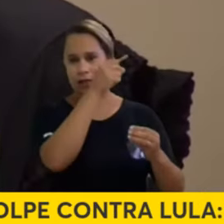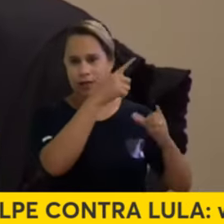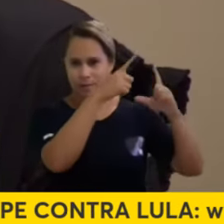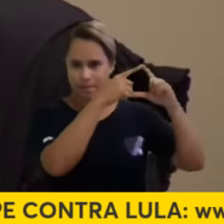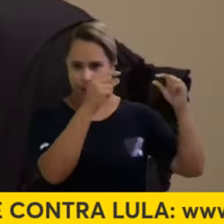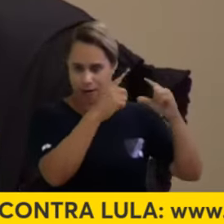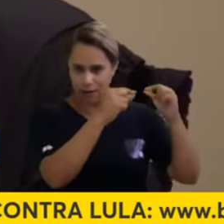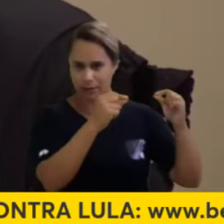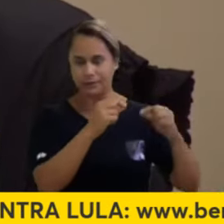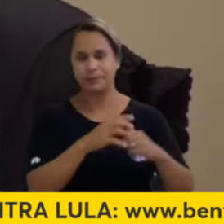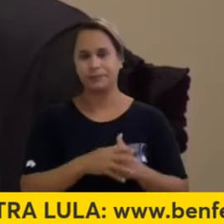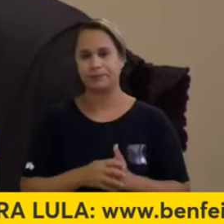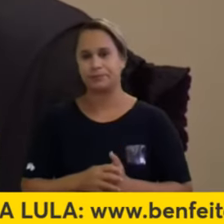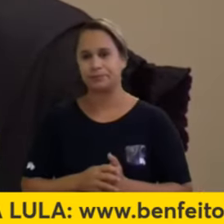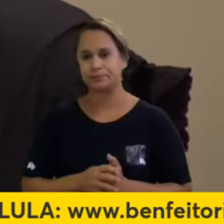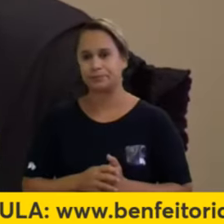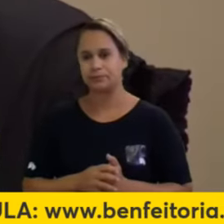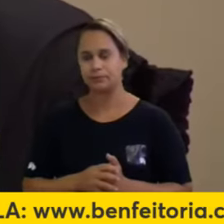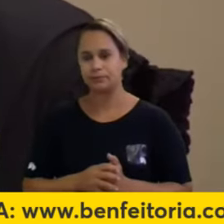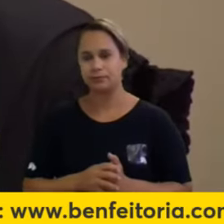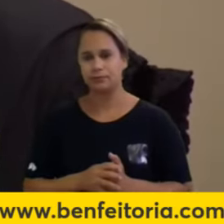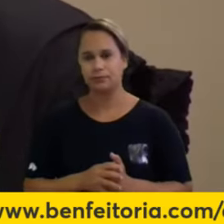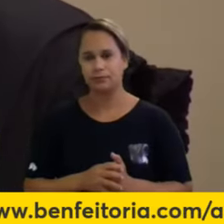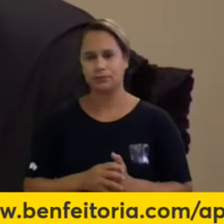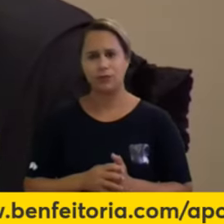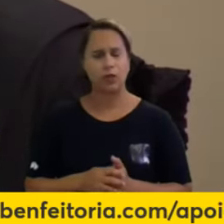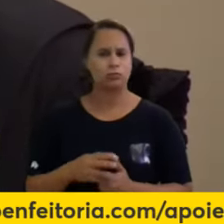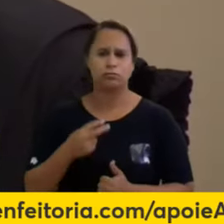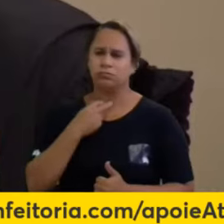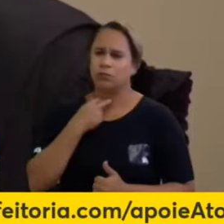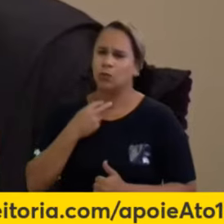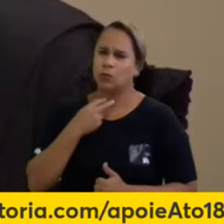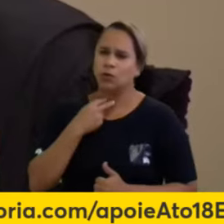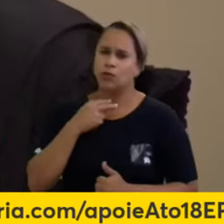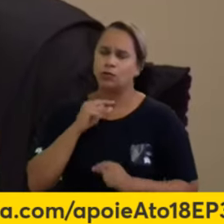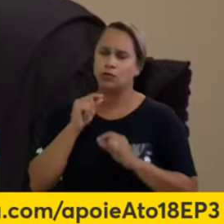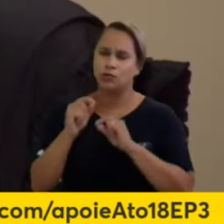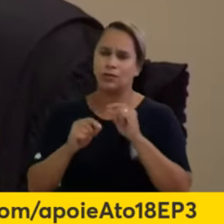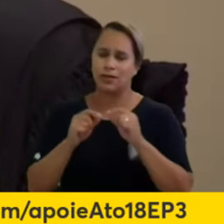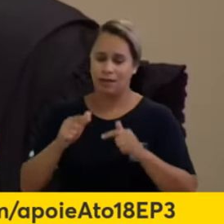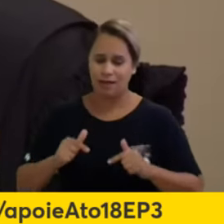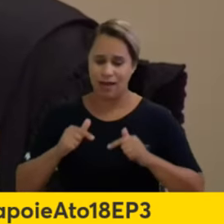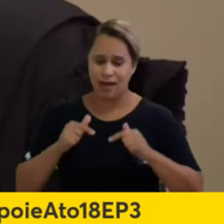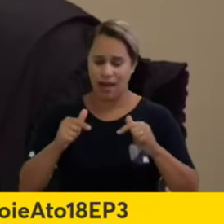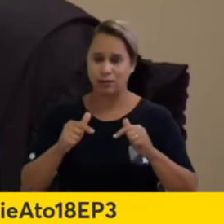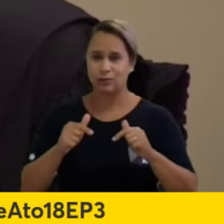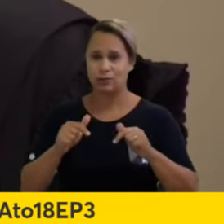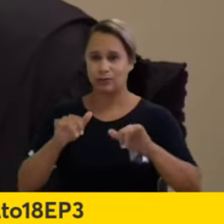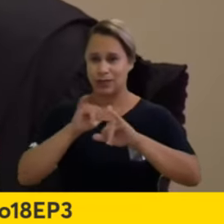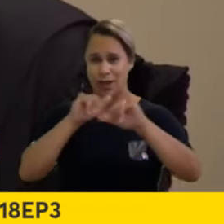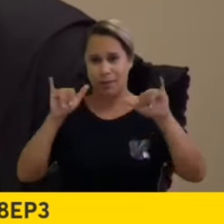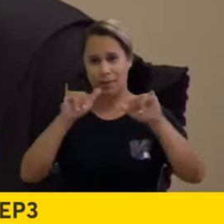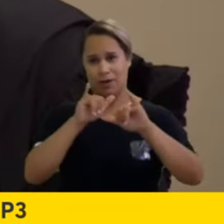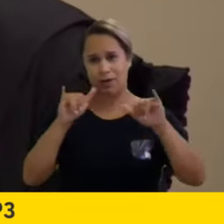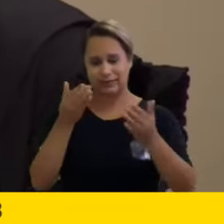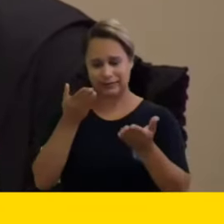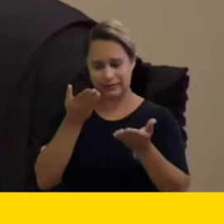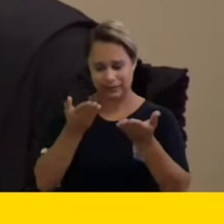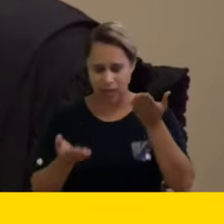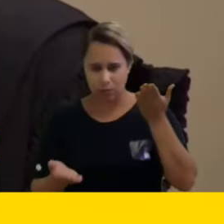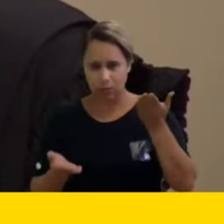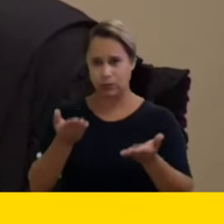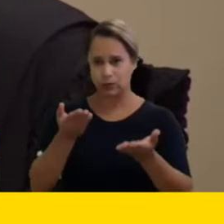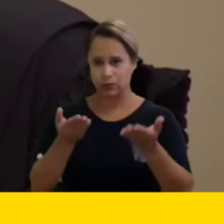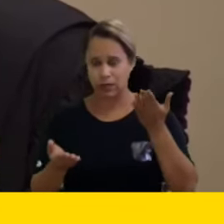utilização de veículo blindado em Brasília não pode ser considerada ato de campanha que tivesse por si só desequilibrado a campanha ao Senado